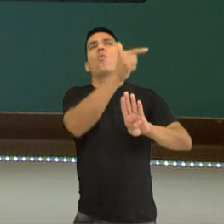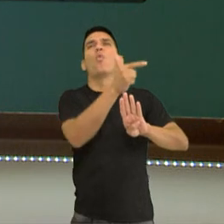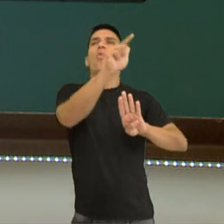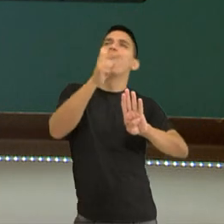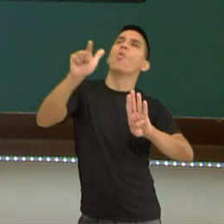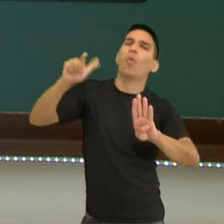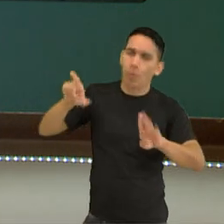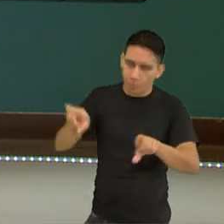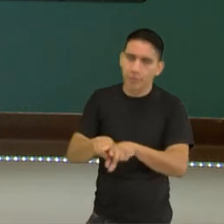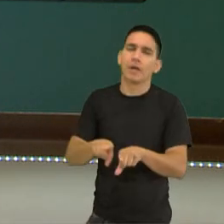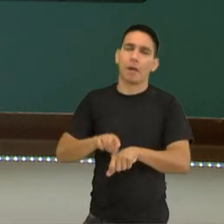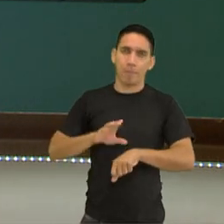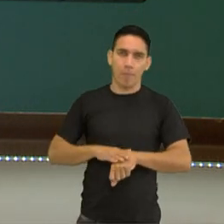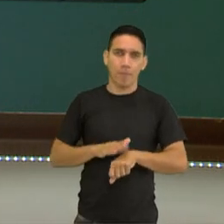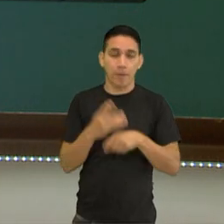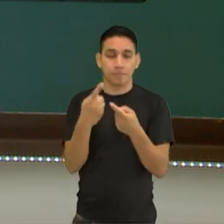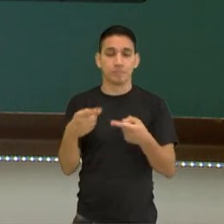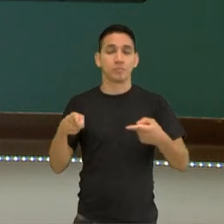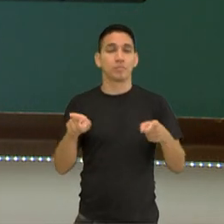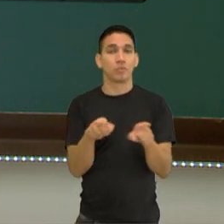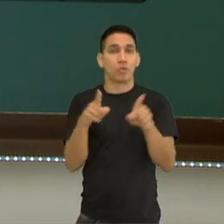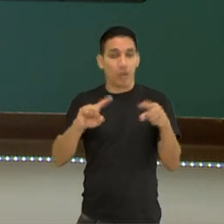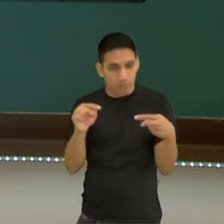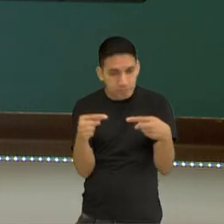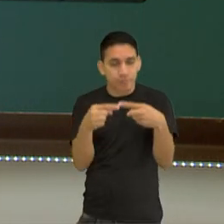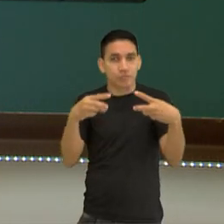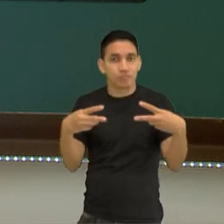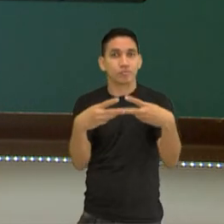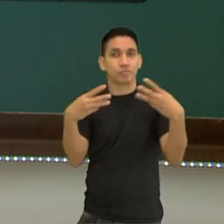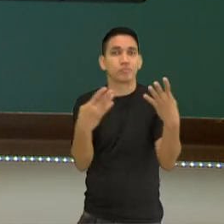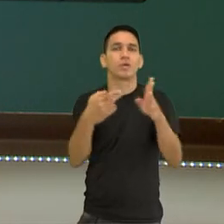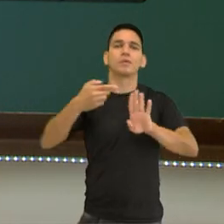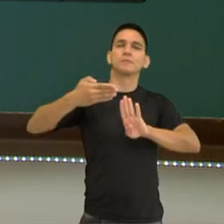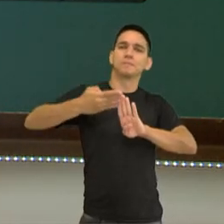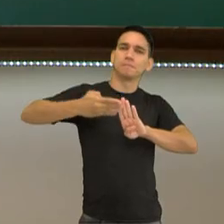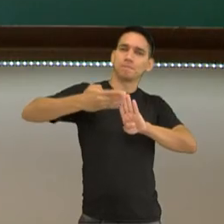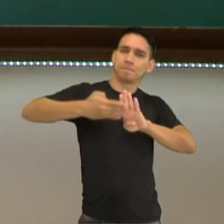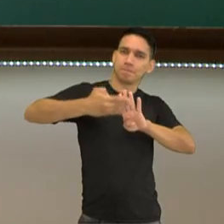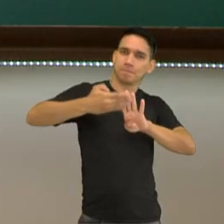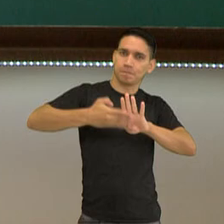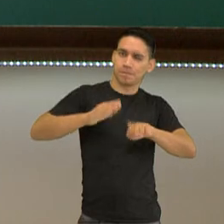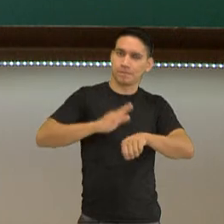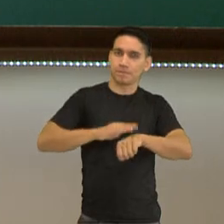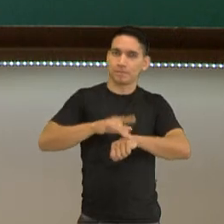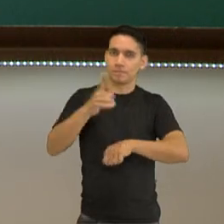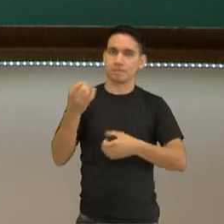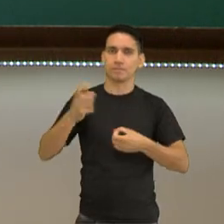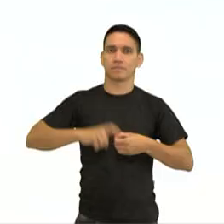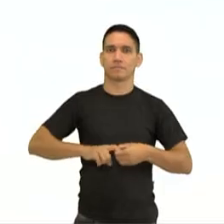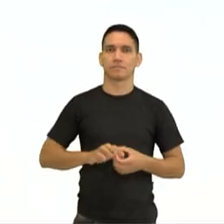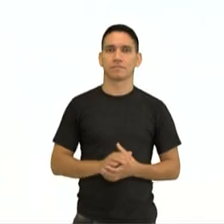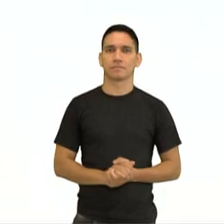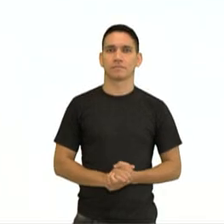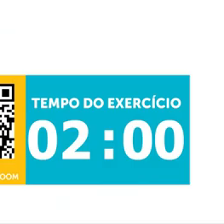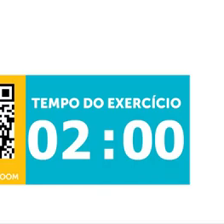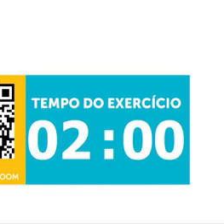outras momentos musicais que combinam com as Quatro Estações. Vou dar um tempinho para você e a gente já volta.